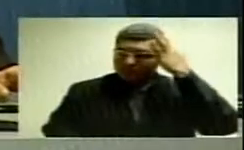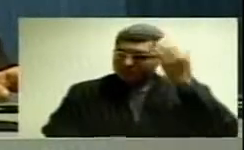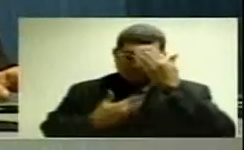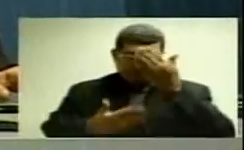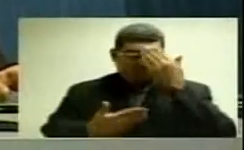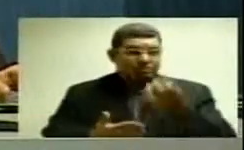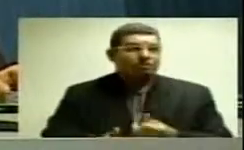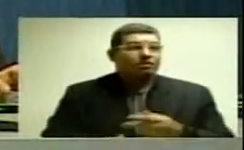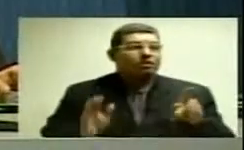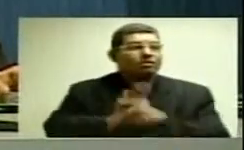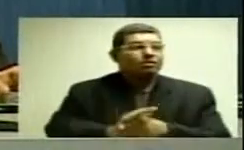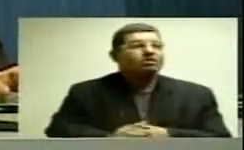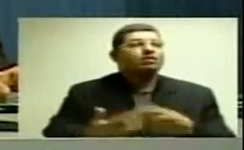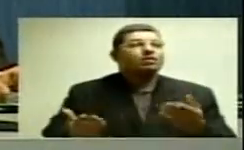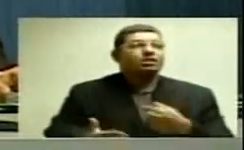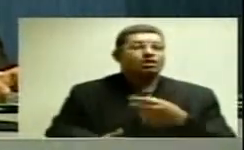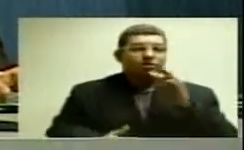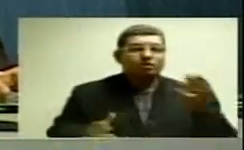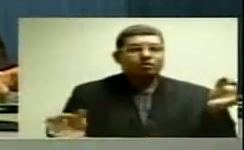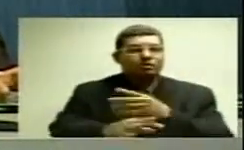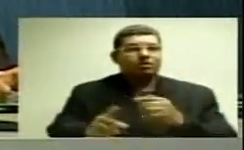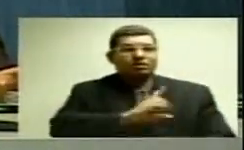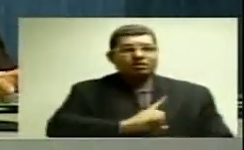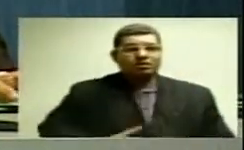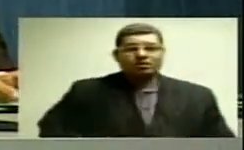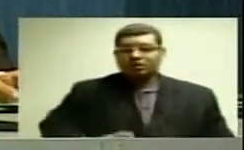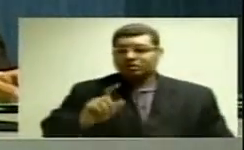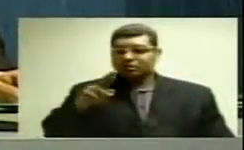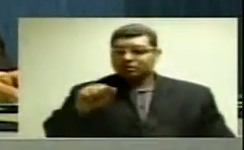Sidney Leite. Acato a parte de Vossa Excelência e ouço por fim, deputado Luiz Castro.